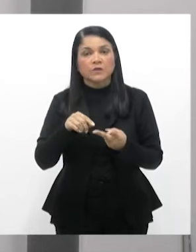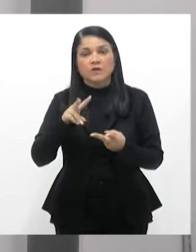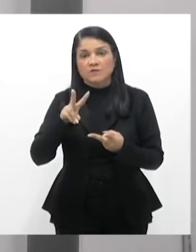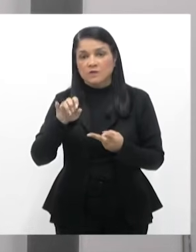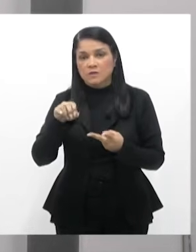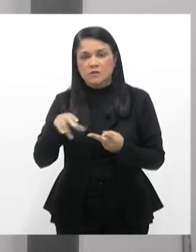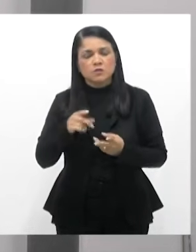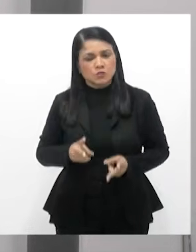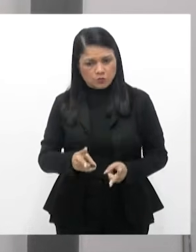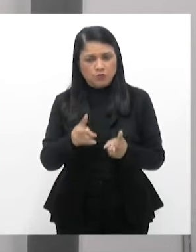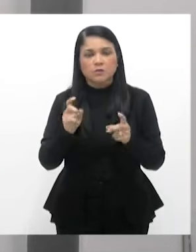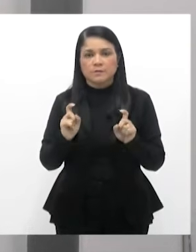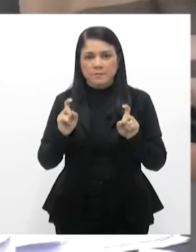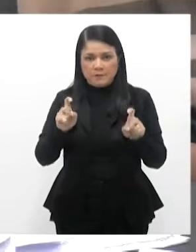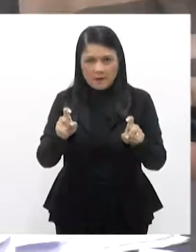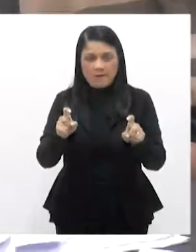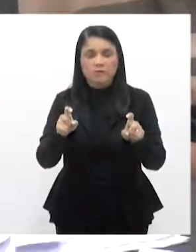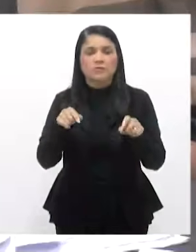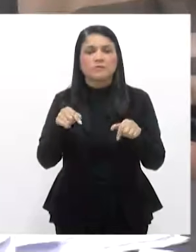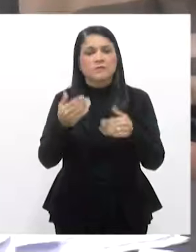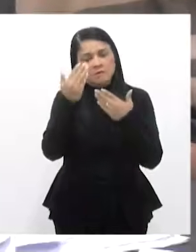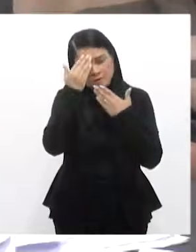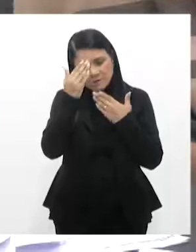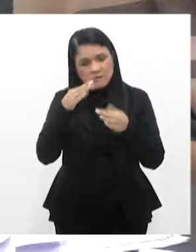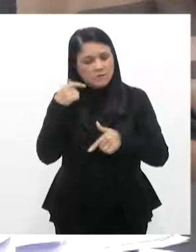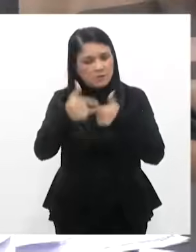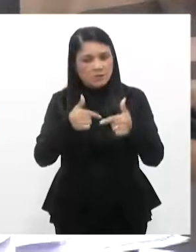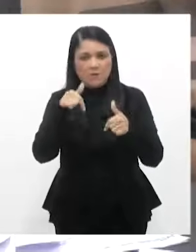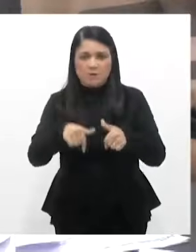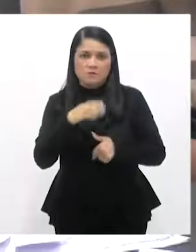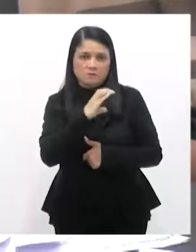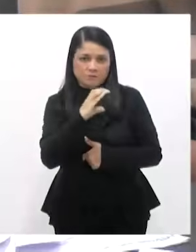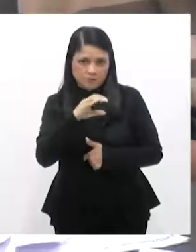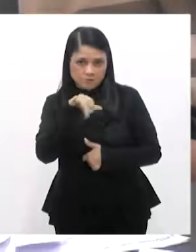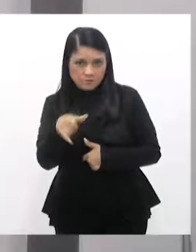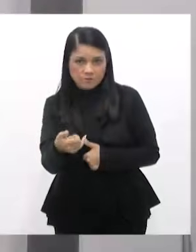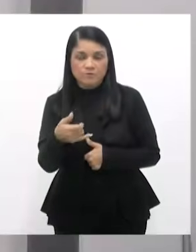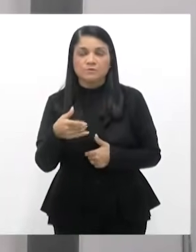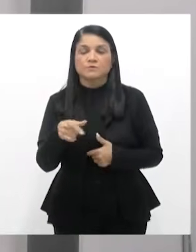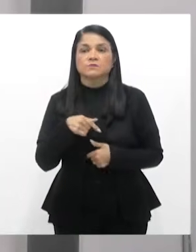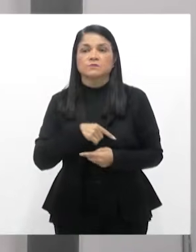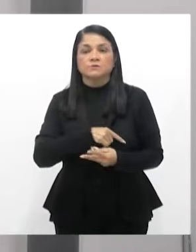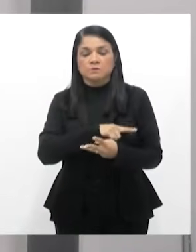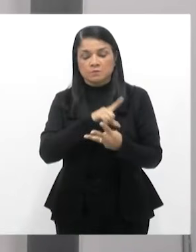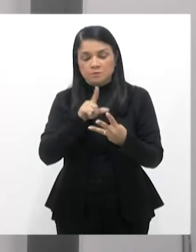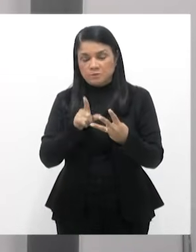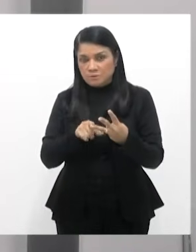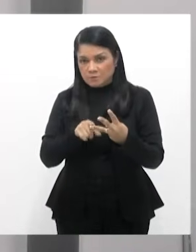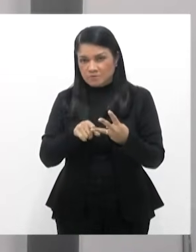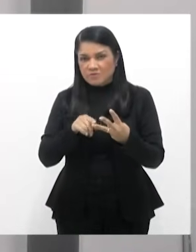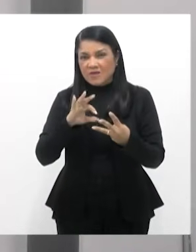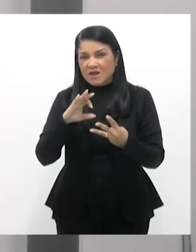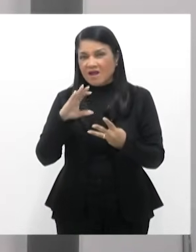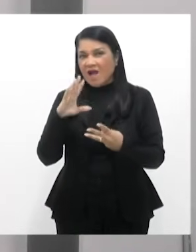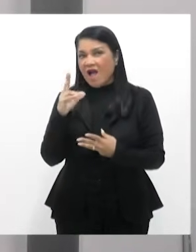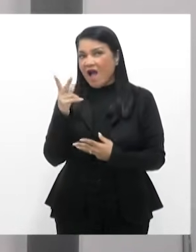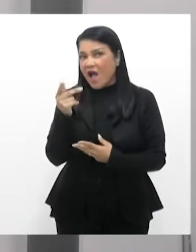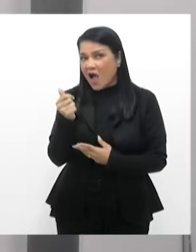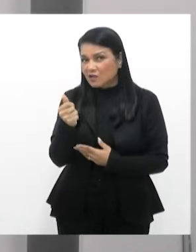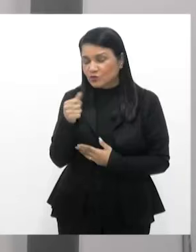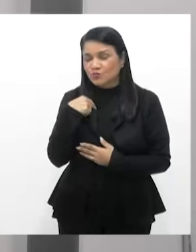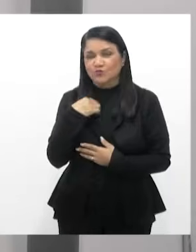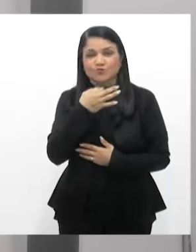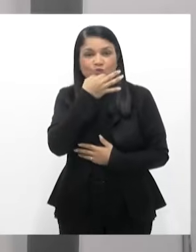seus mandatos. Então, para ficar claro que... E outra questão, e aí é só um achismo e me permito dar opinião